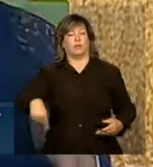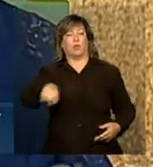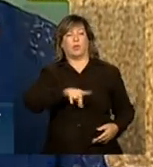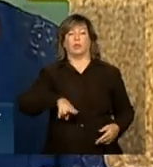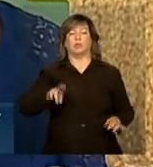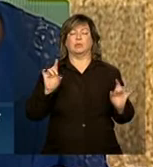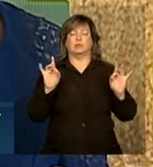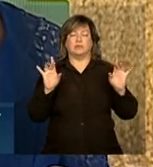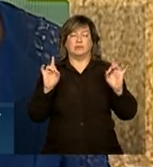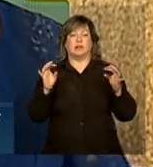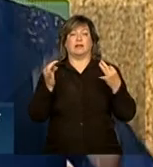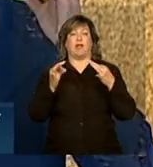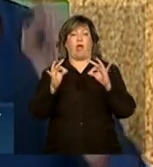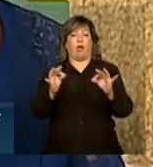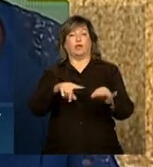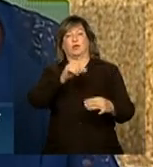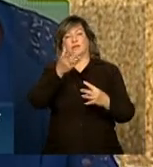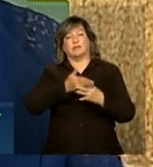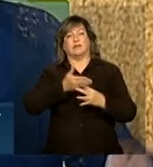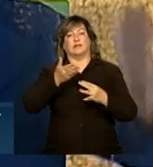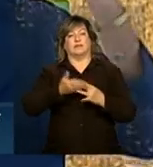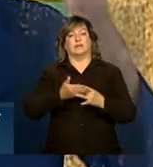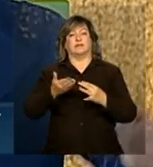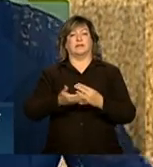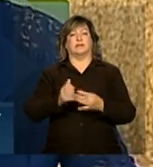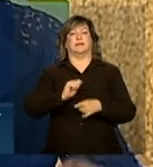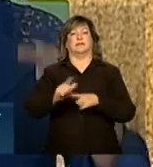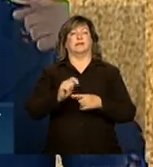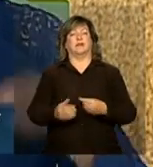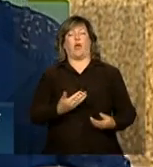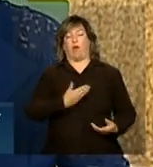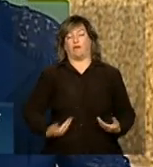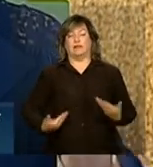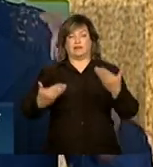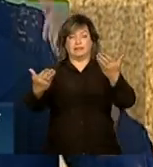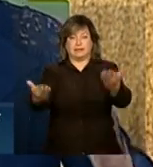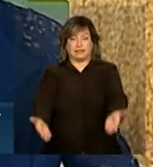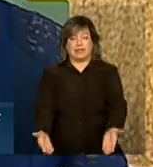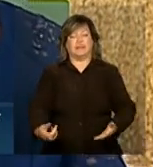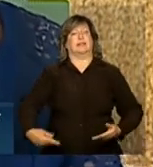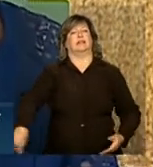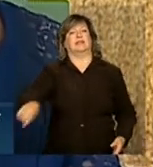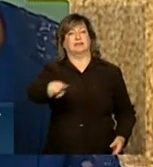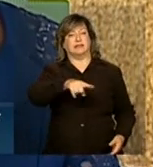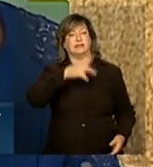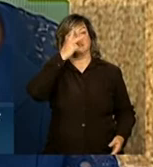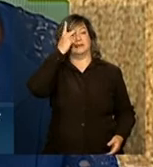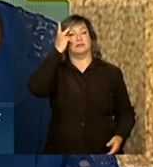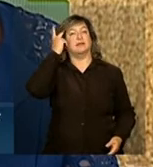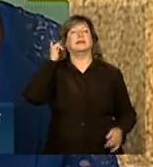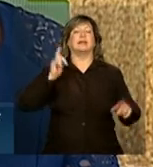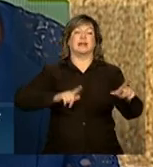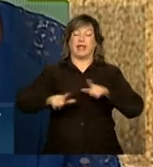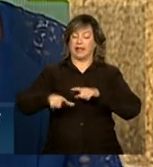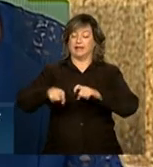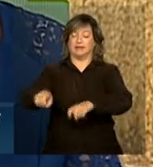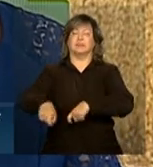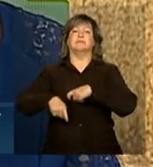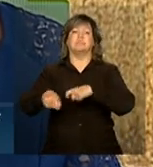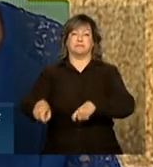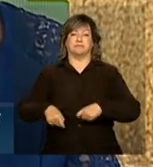última tecnologia, feita e colocada à disposição dos nossos